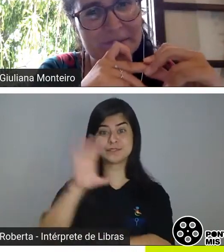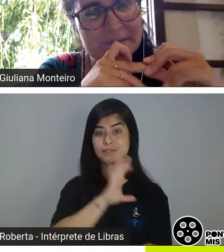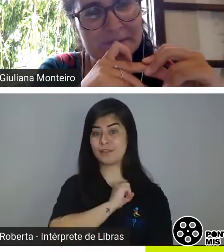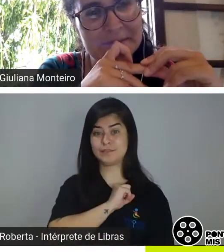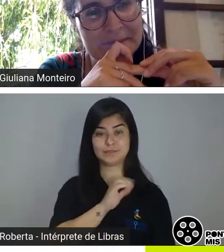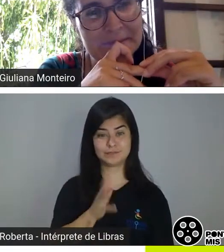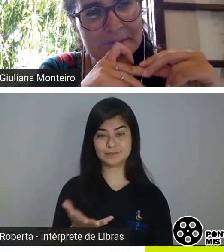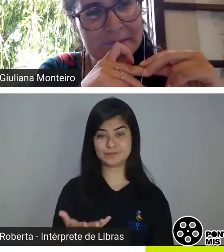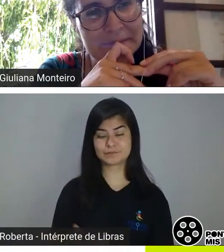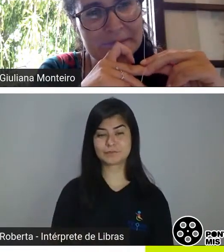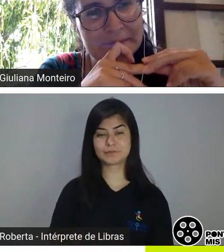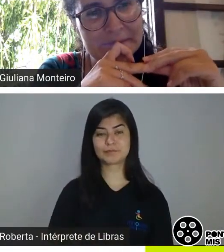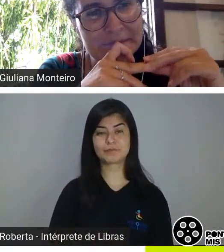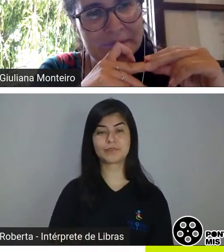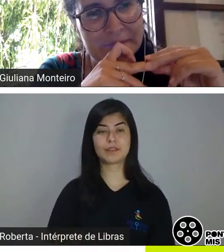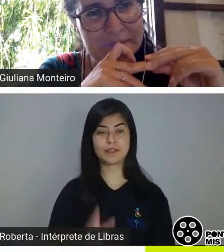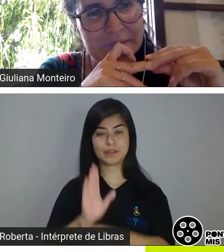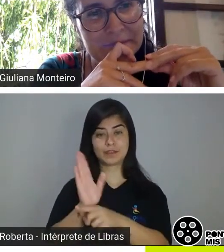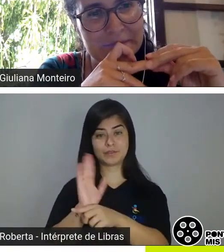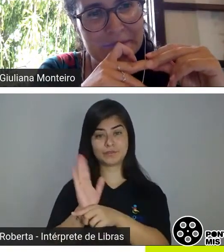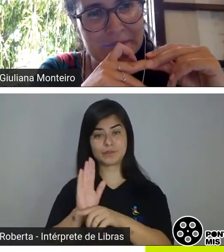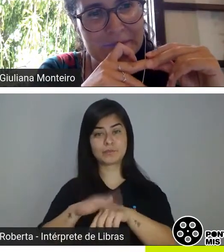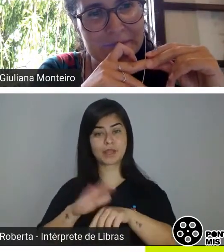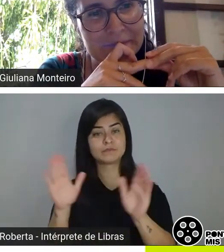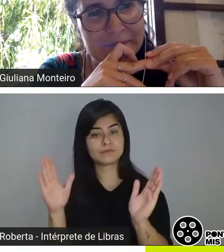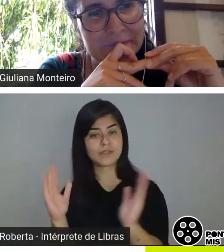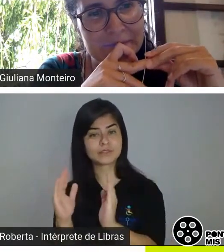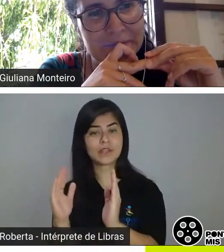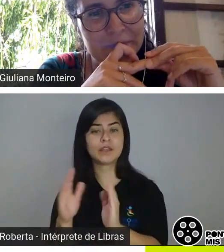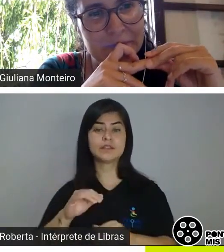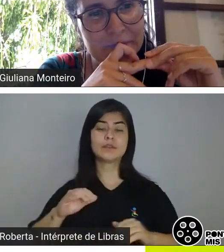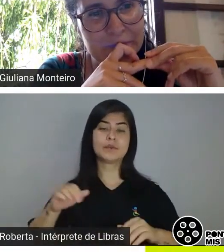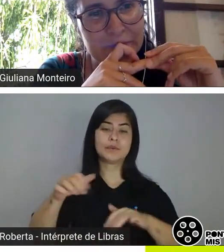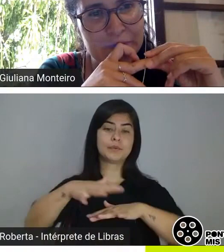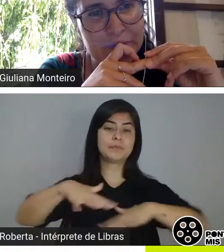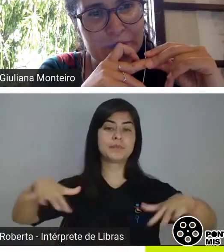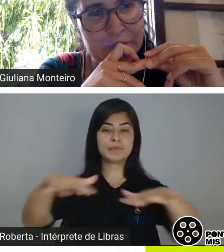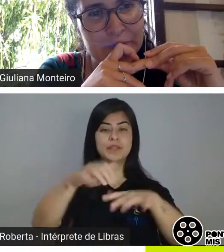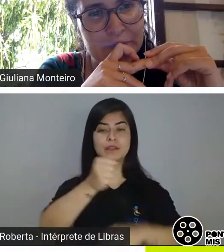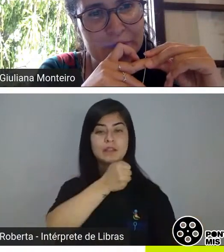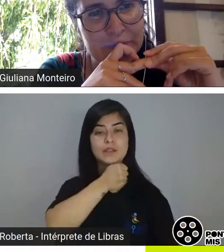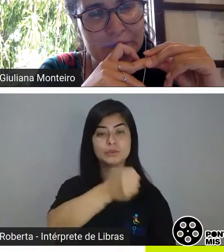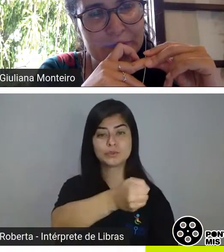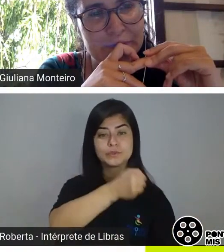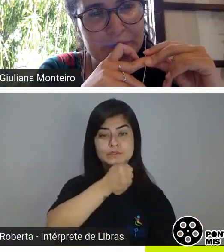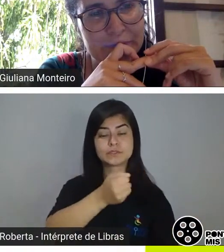Então, é um filme mais fechado. Mercado de Notícias é um filme sobre